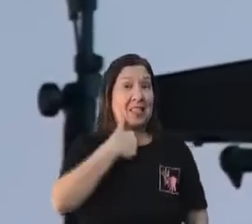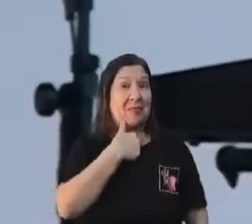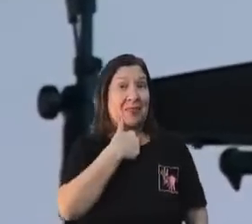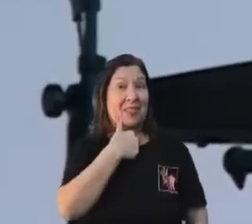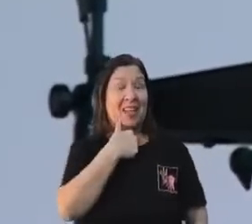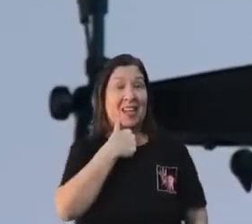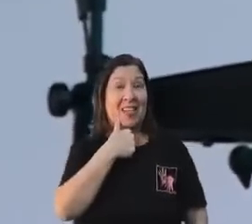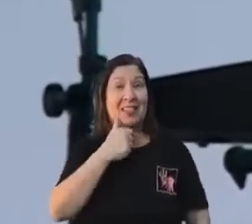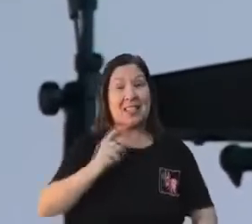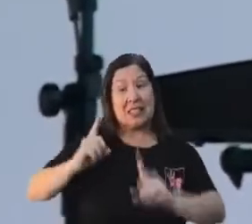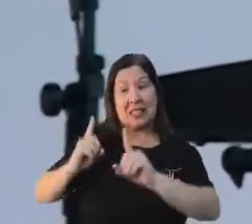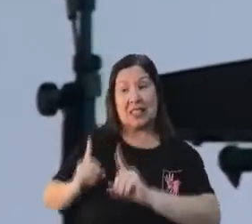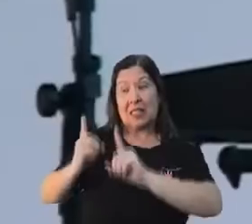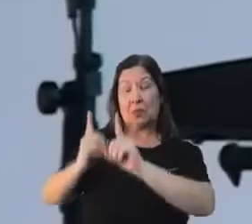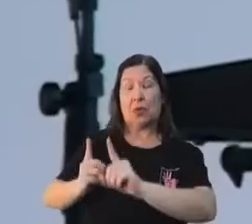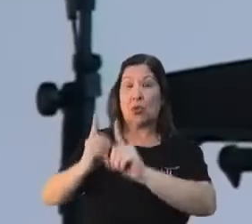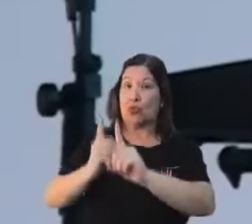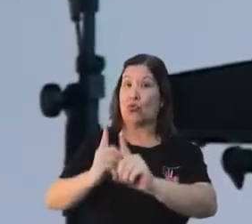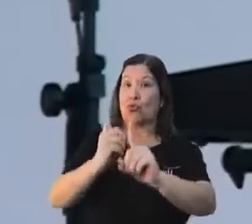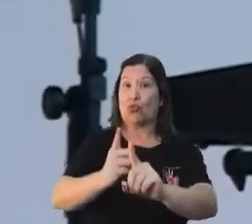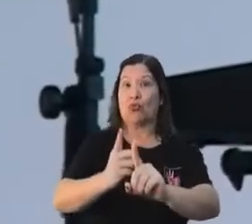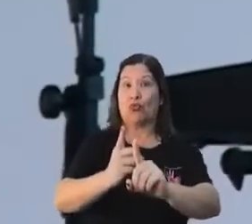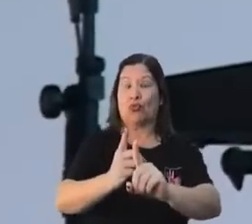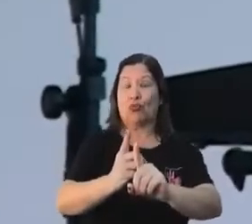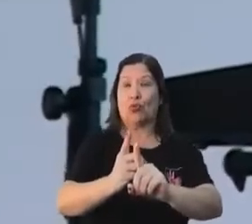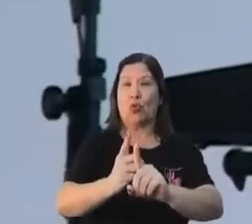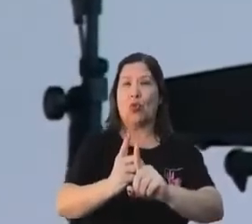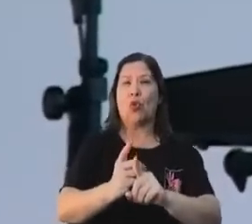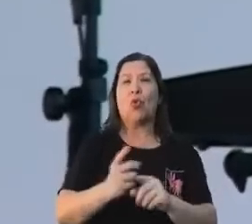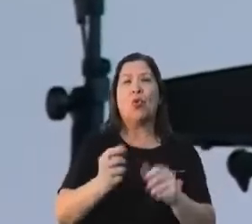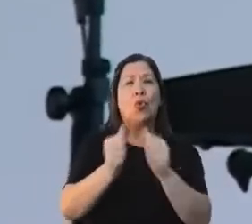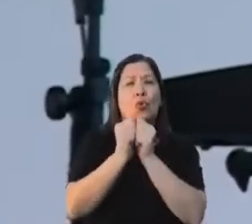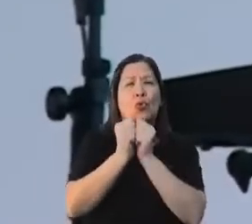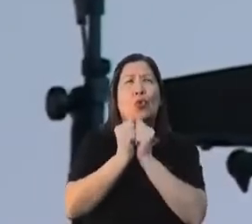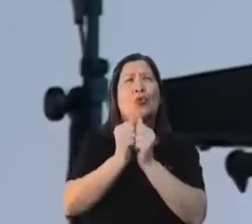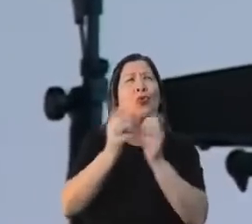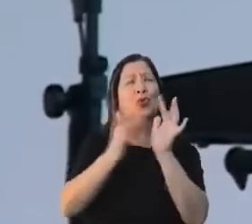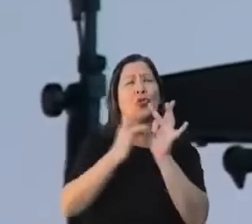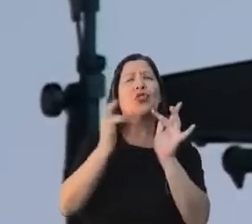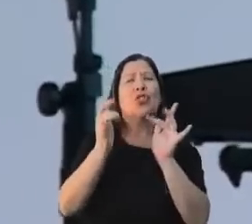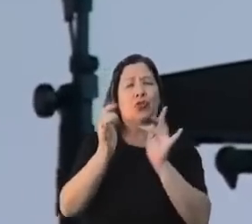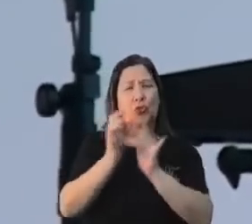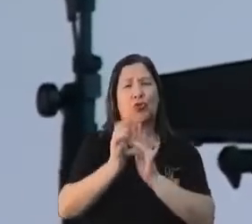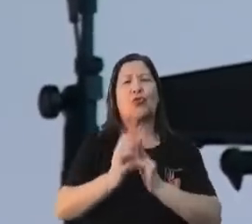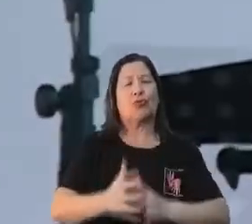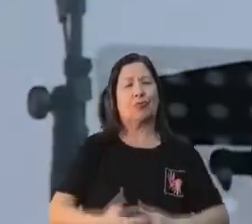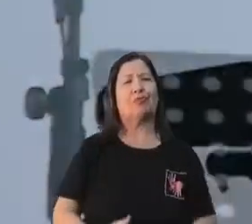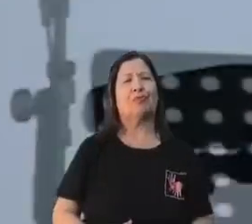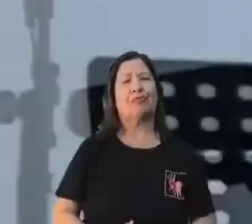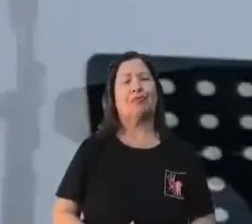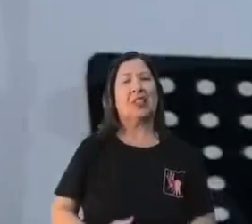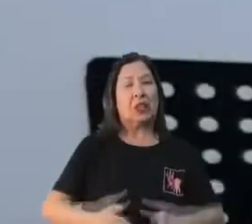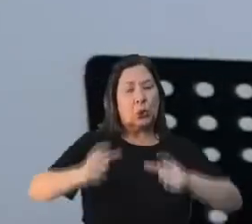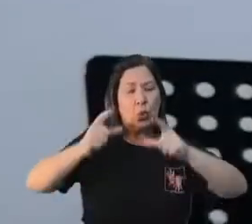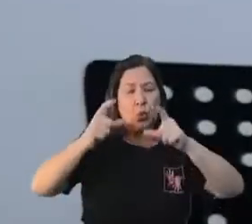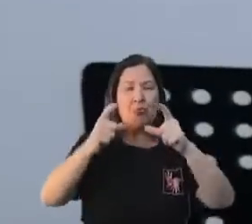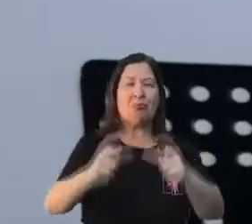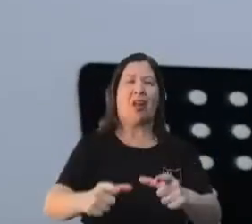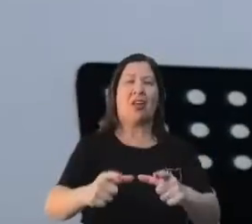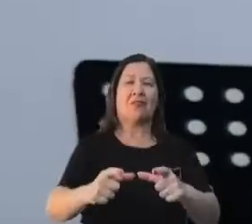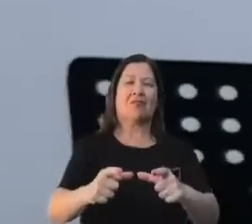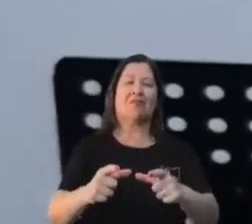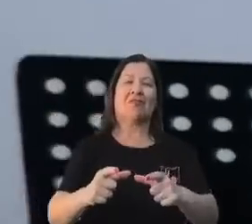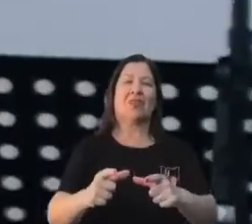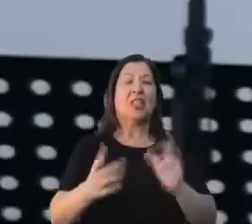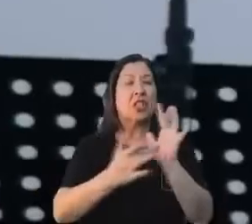só estavam lá, vendo onde e como Jesus foi sepultado. Repete comigo, onde e